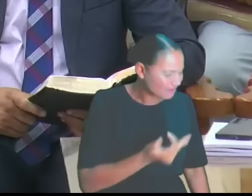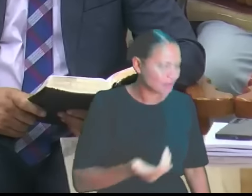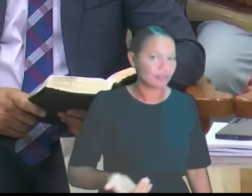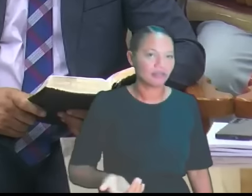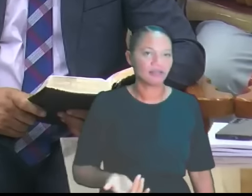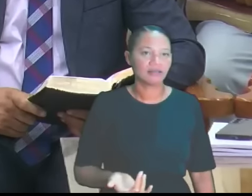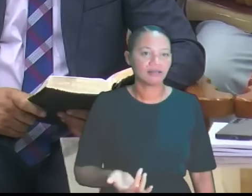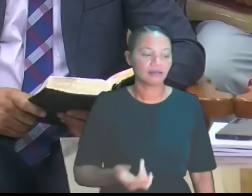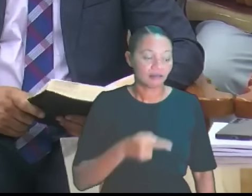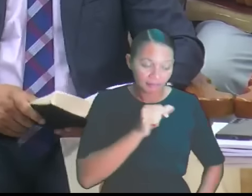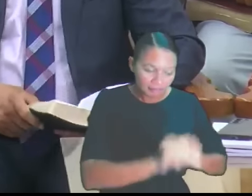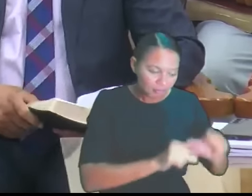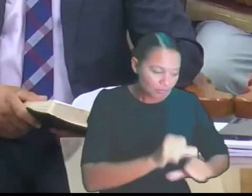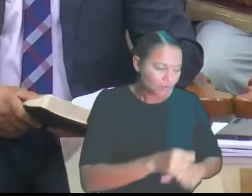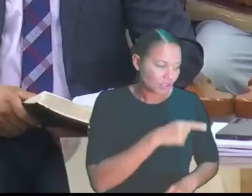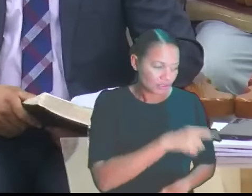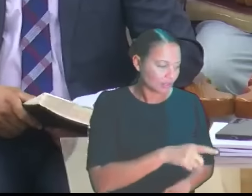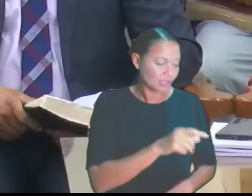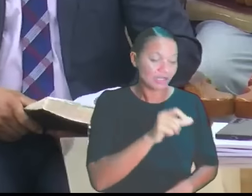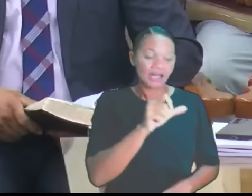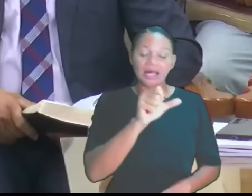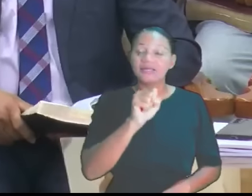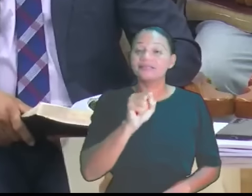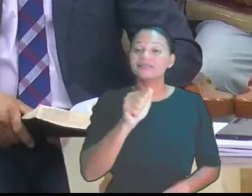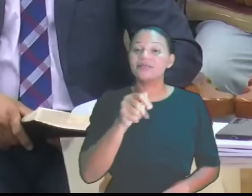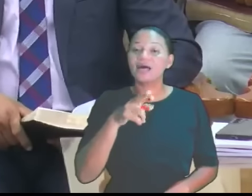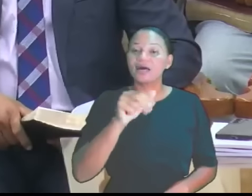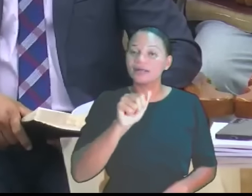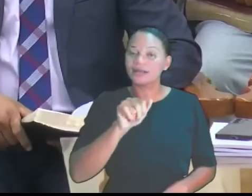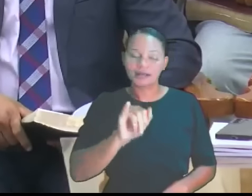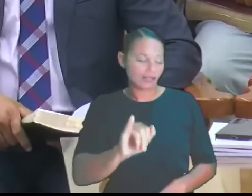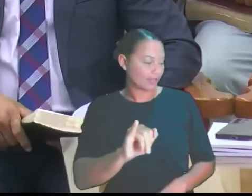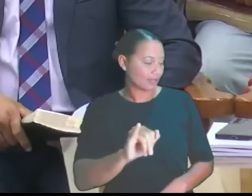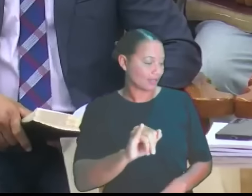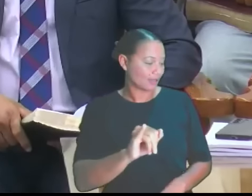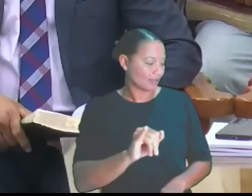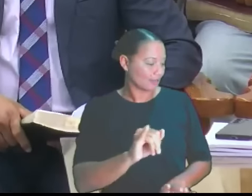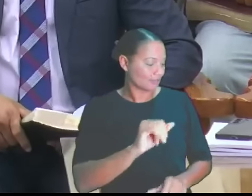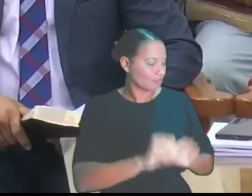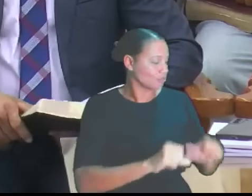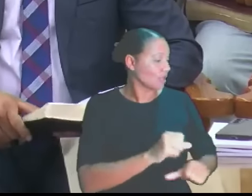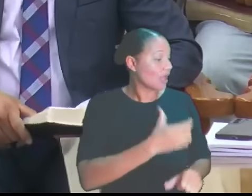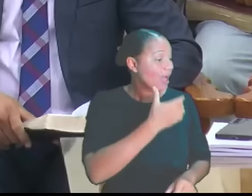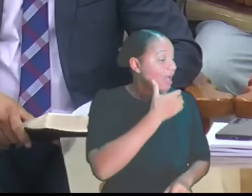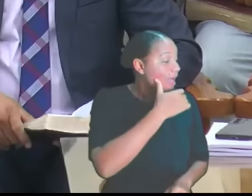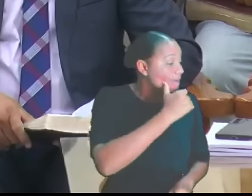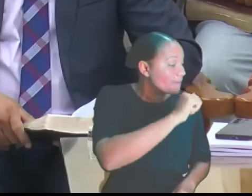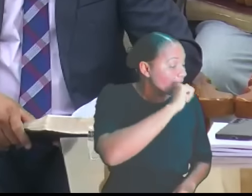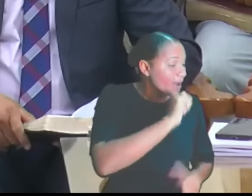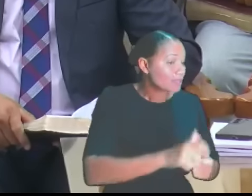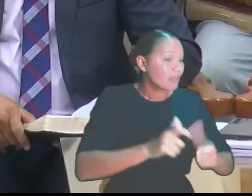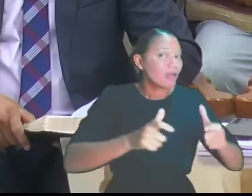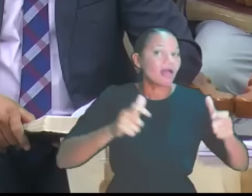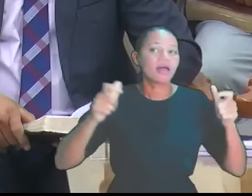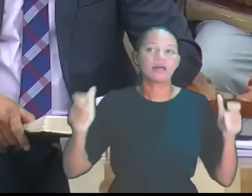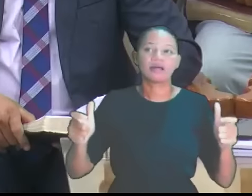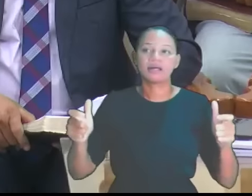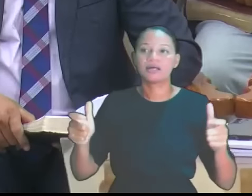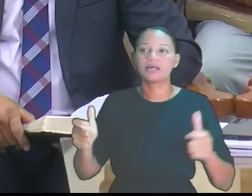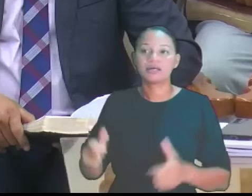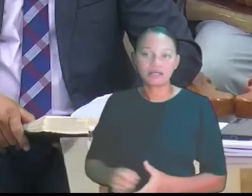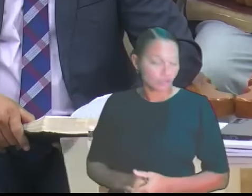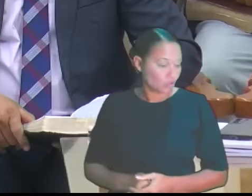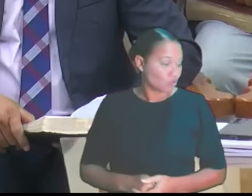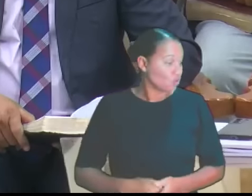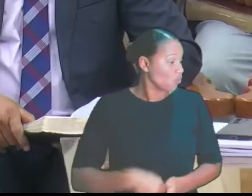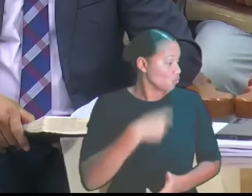Você vai mudar seu nome também, não é Sarai, mas não é Sara, agora é mãe de príncipe. E tem uma coisa, o menino vai chamar